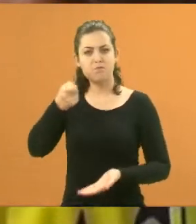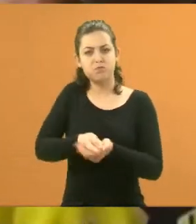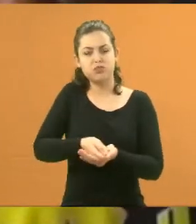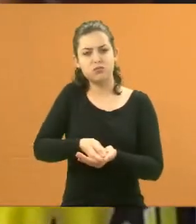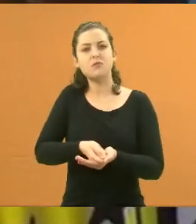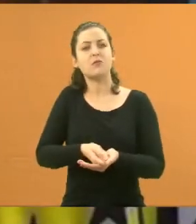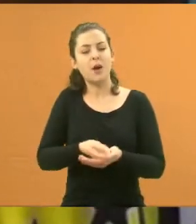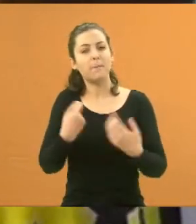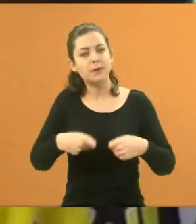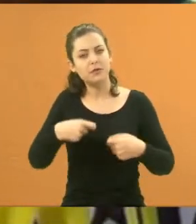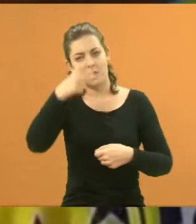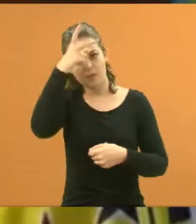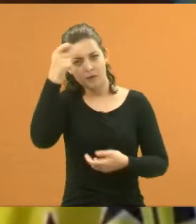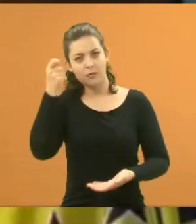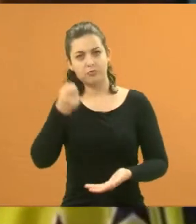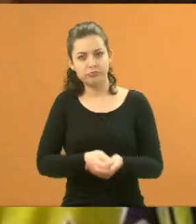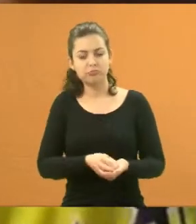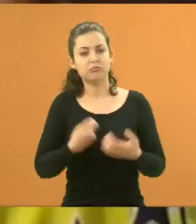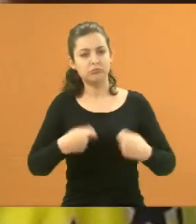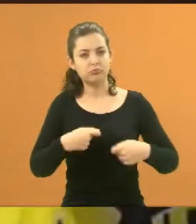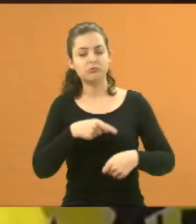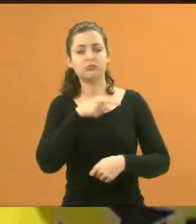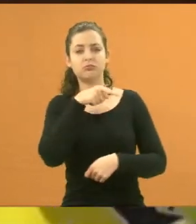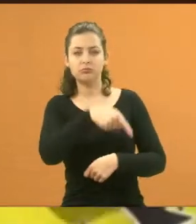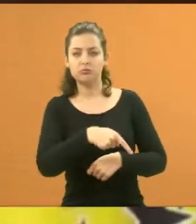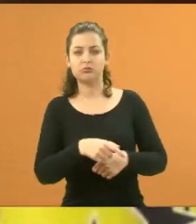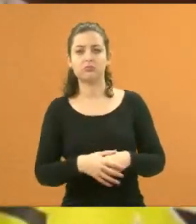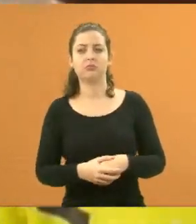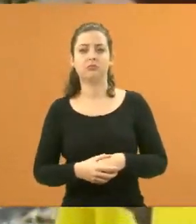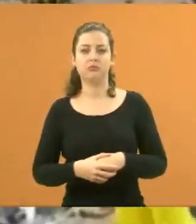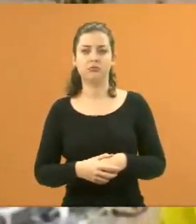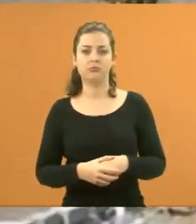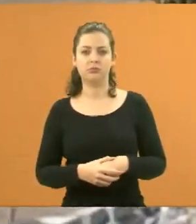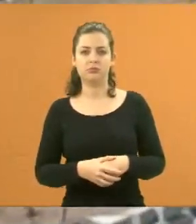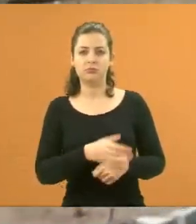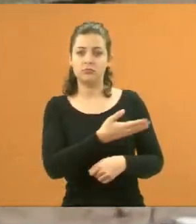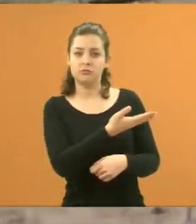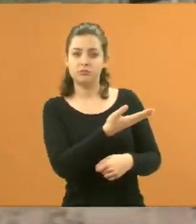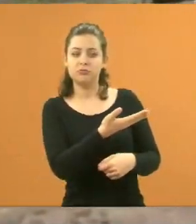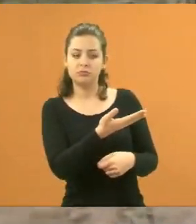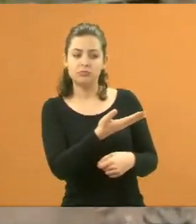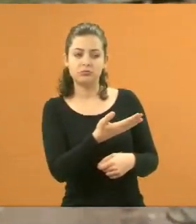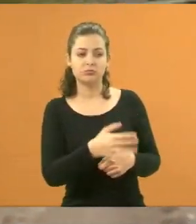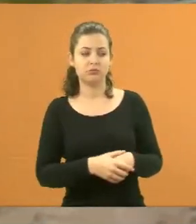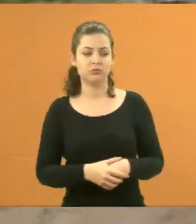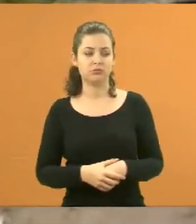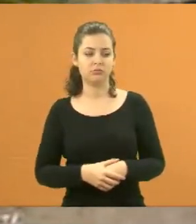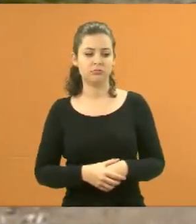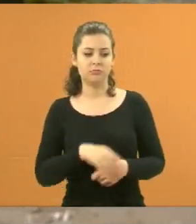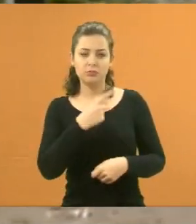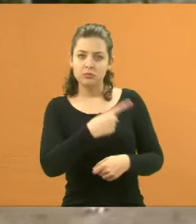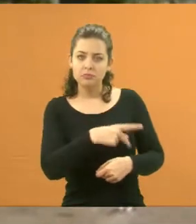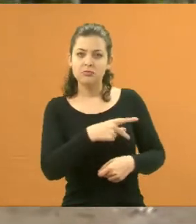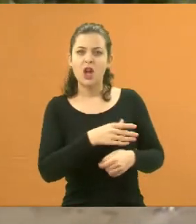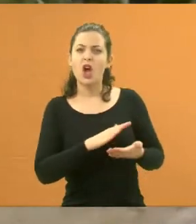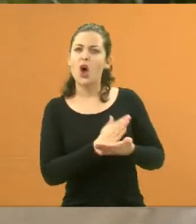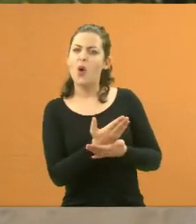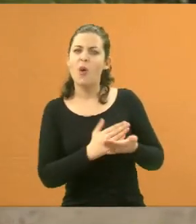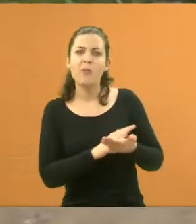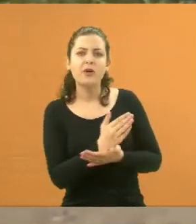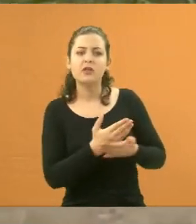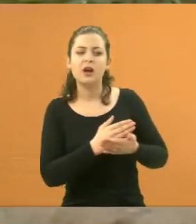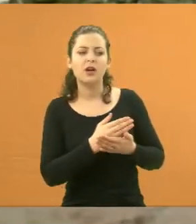dele para ele fazer o resto ali, ó. Aquilo é dele também, ó. As benfeitorias, né? Aquilo é dele. Ali está incomodando a turma de